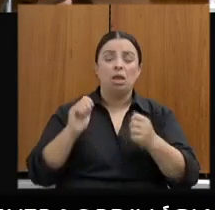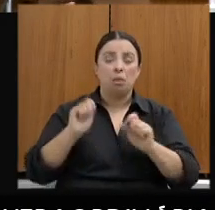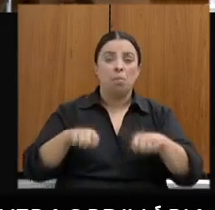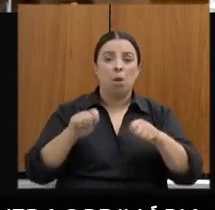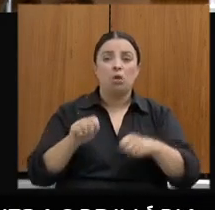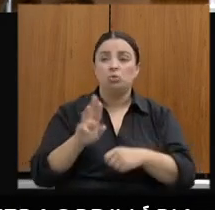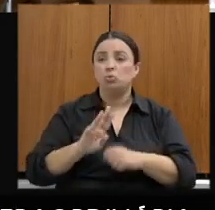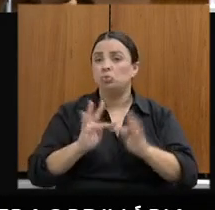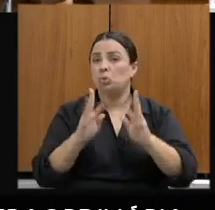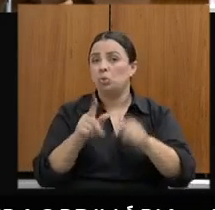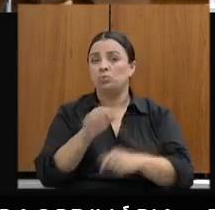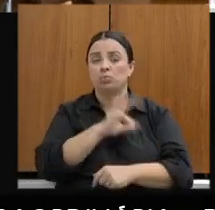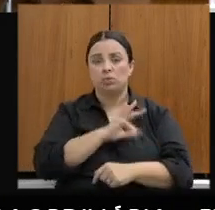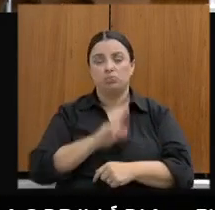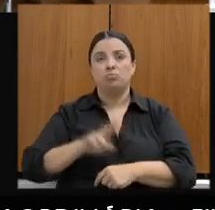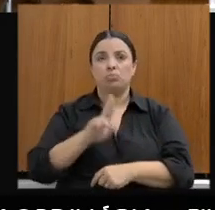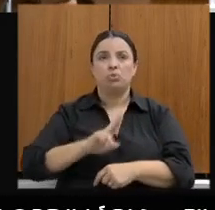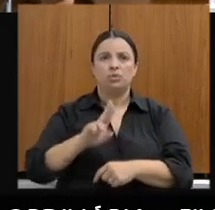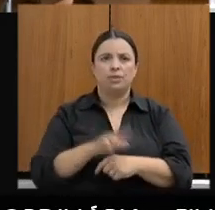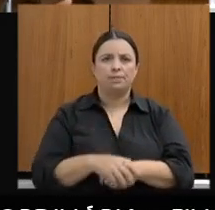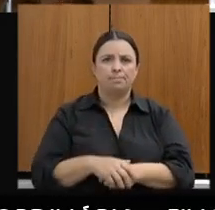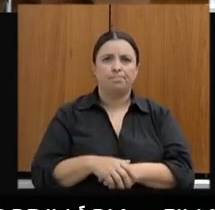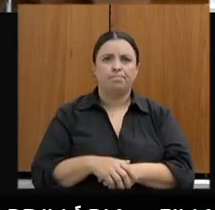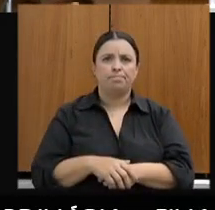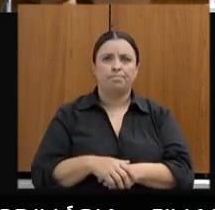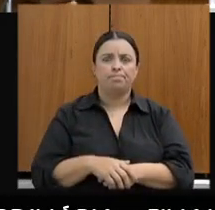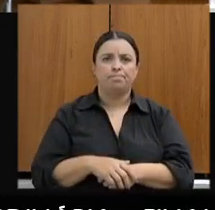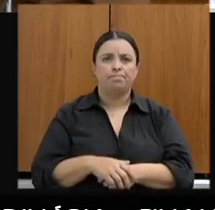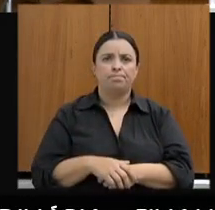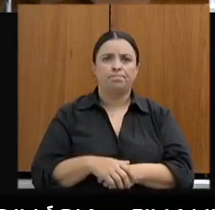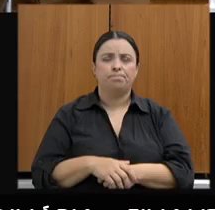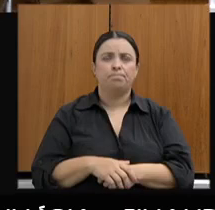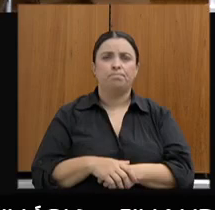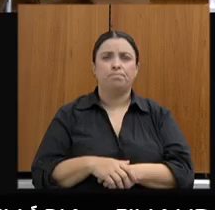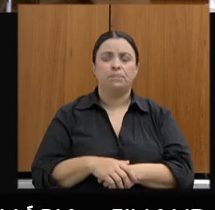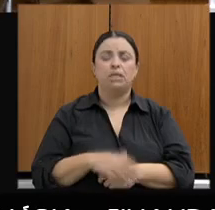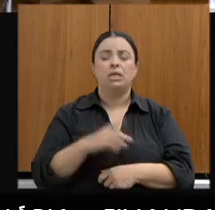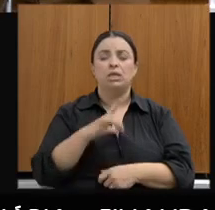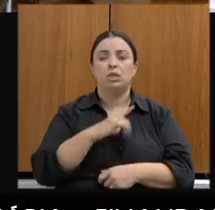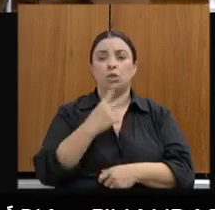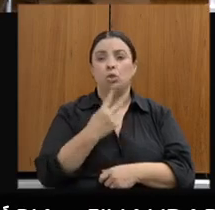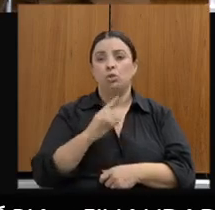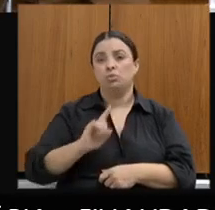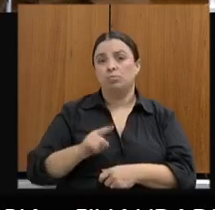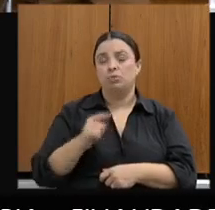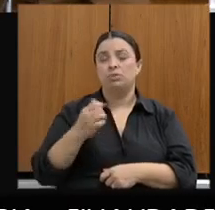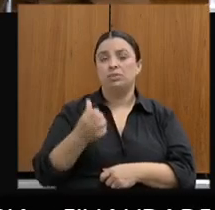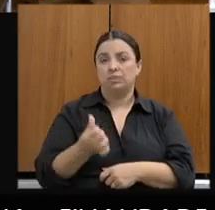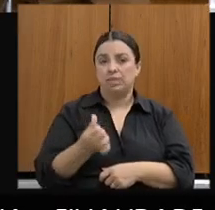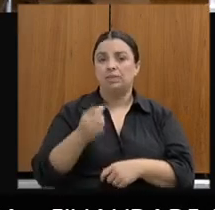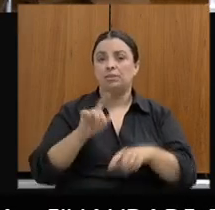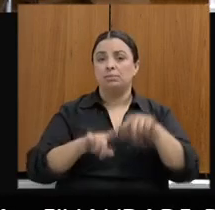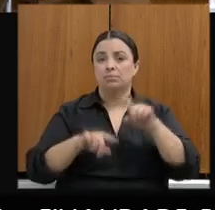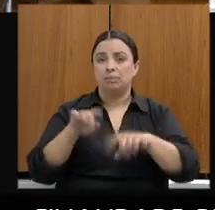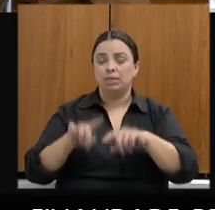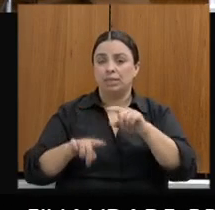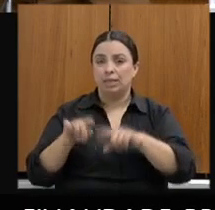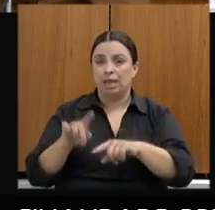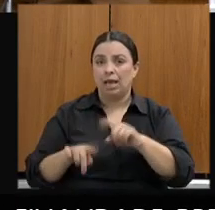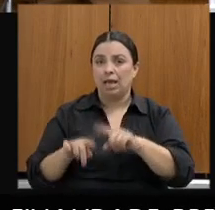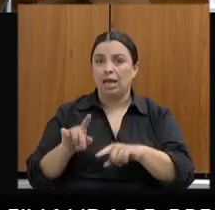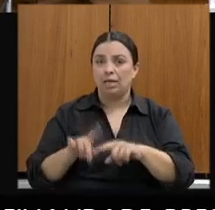é enterro de Ipu né foram 2.6 milhões de reais em instrumentos de menor potencial